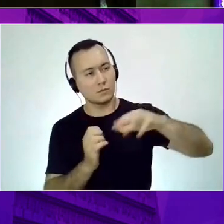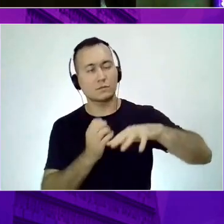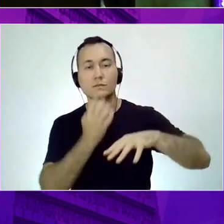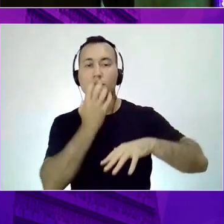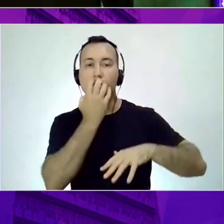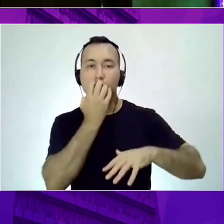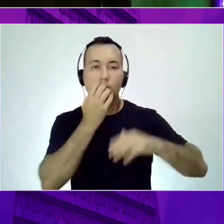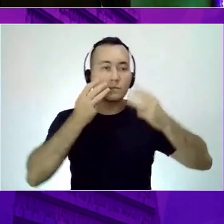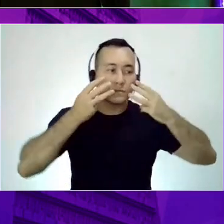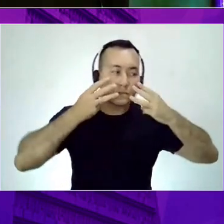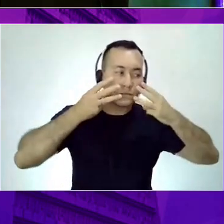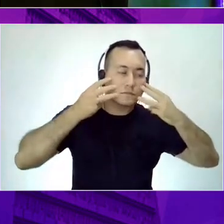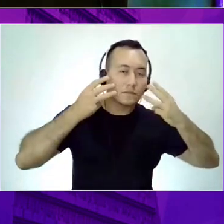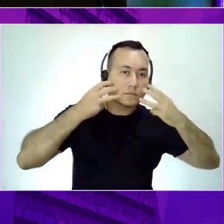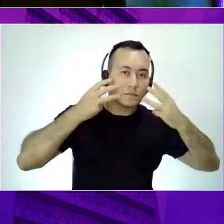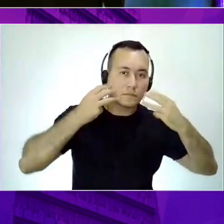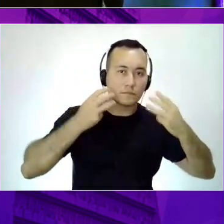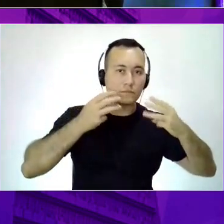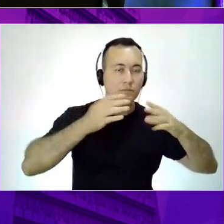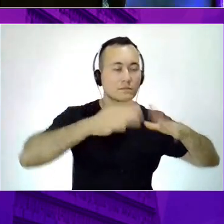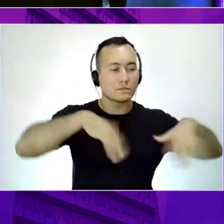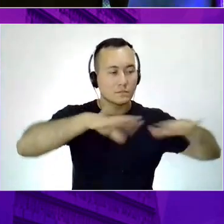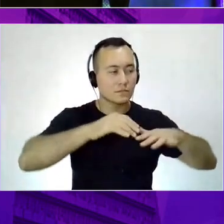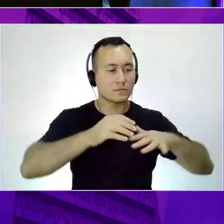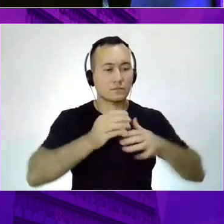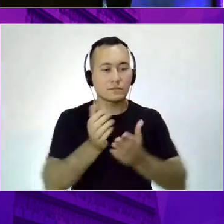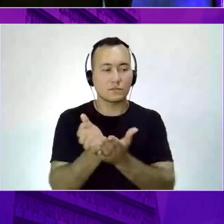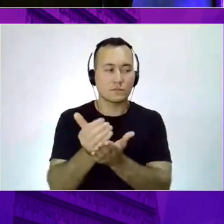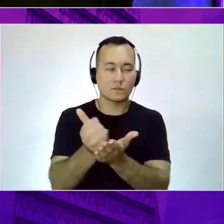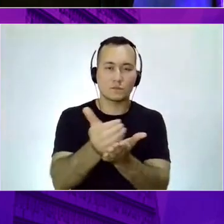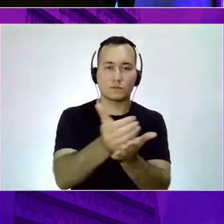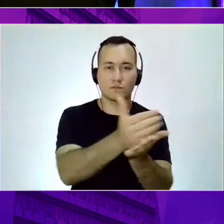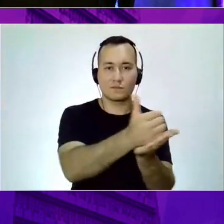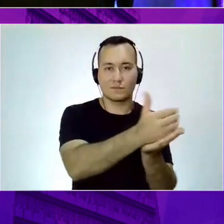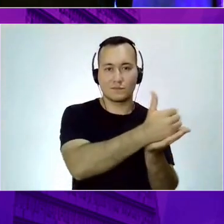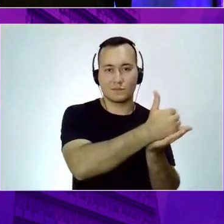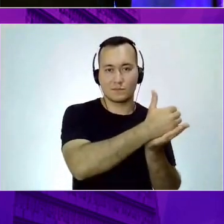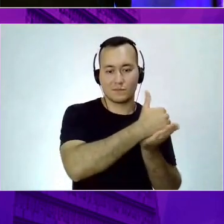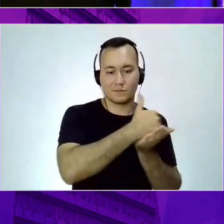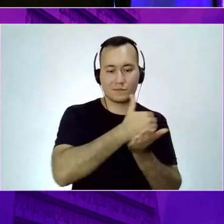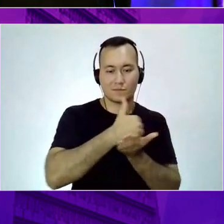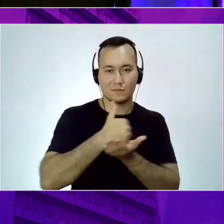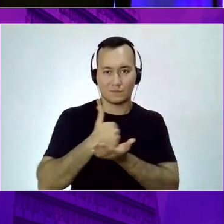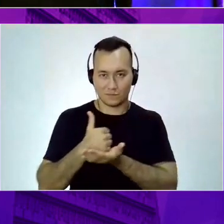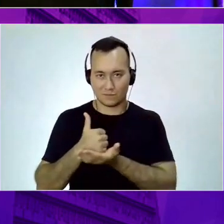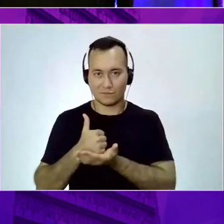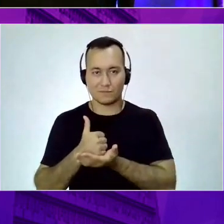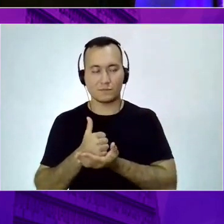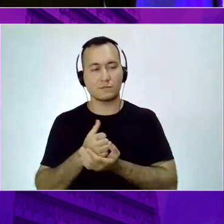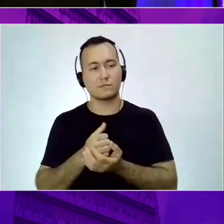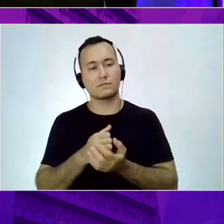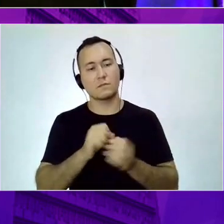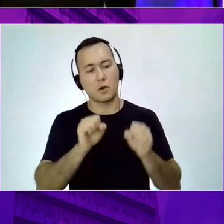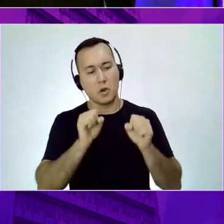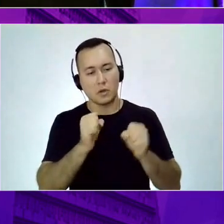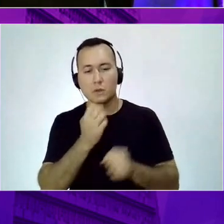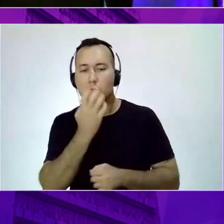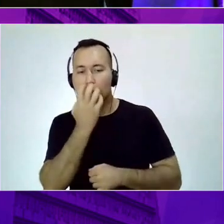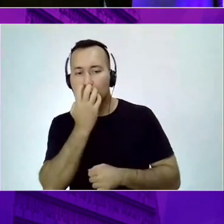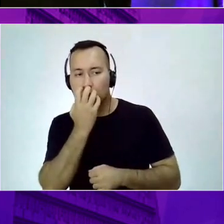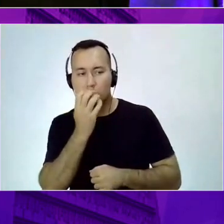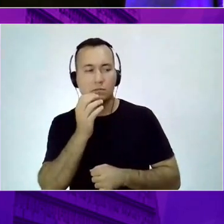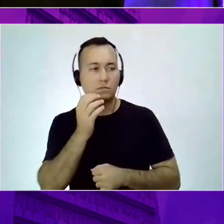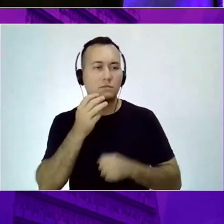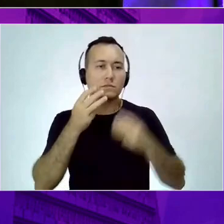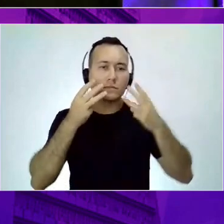faz adoção de animais. Então, você pode escolher ali se é cachorro, se é gato, se é coelho, por exemplo, o que você